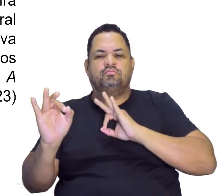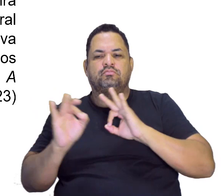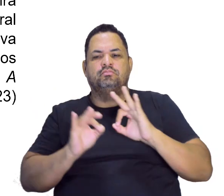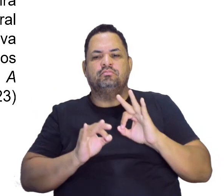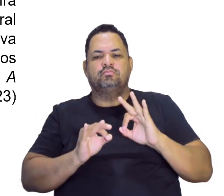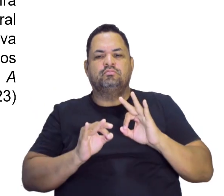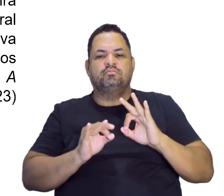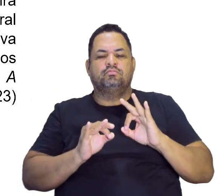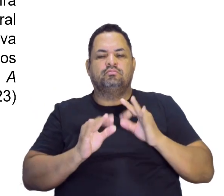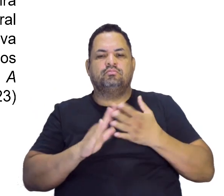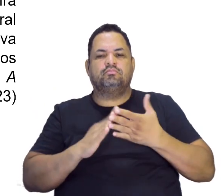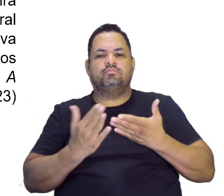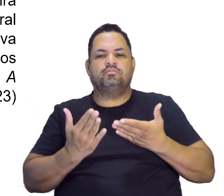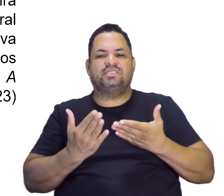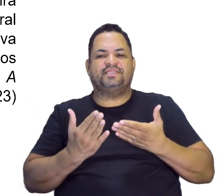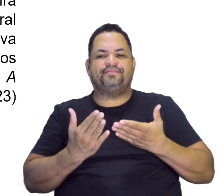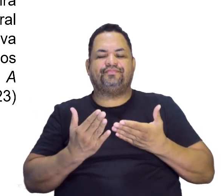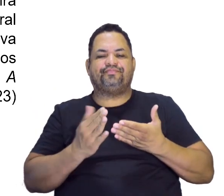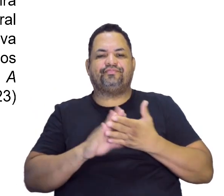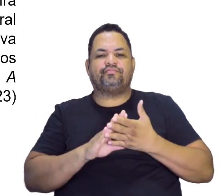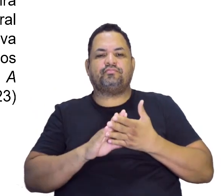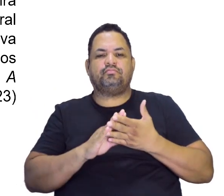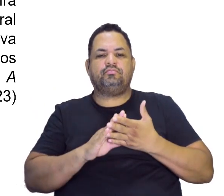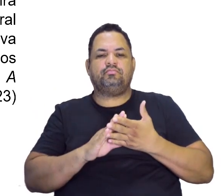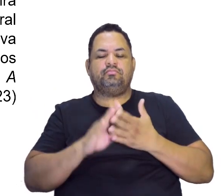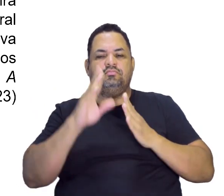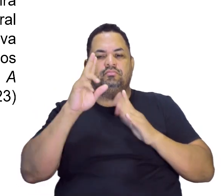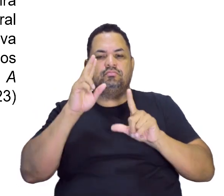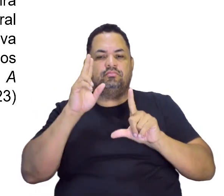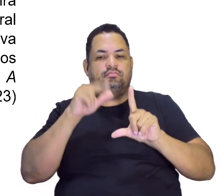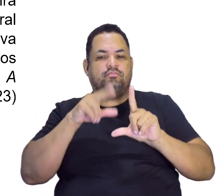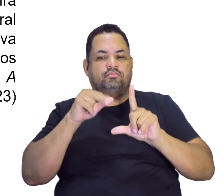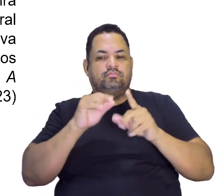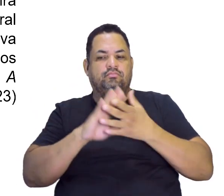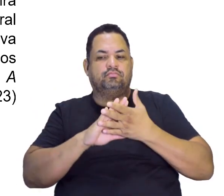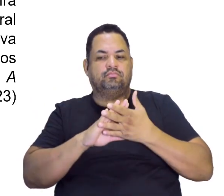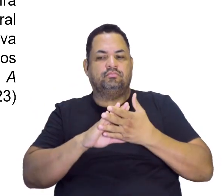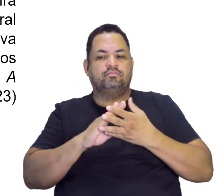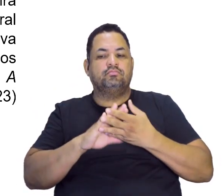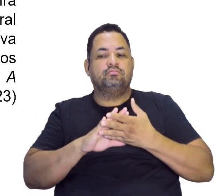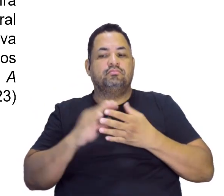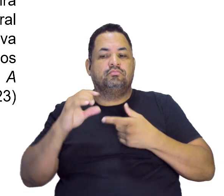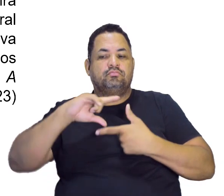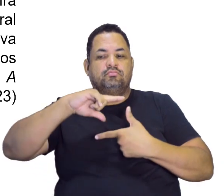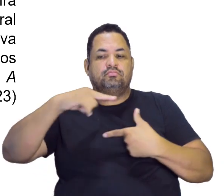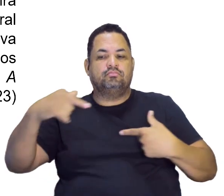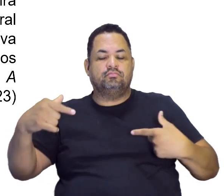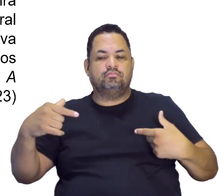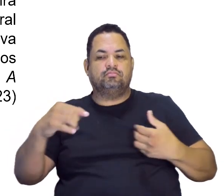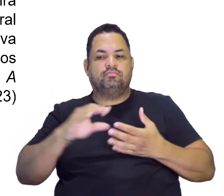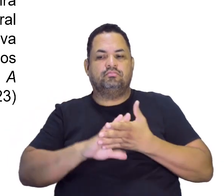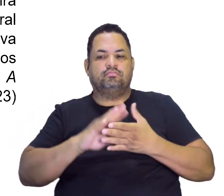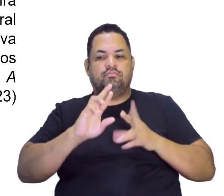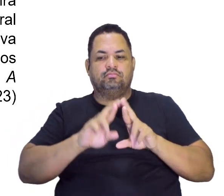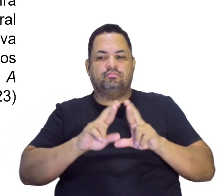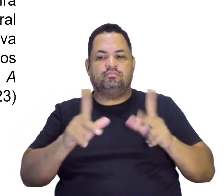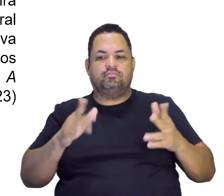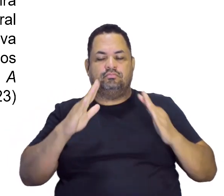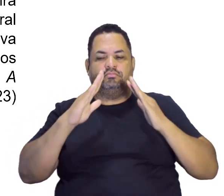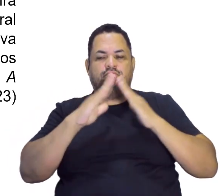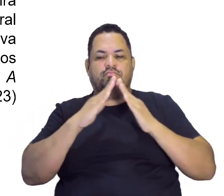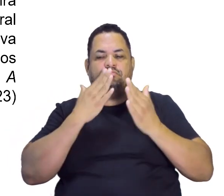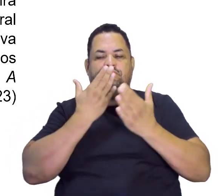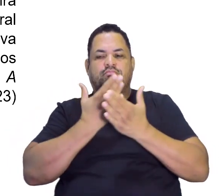pintura né que fazem com que a obra seja Modernista que fuja totalmente ao que foi estudado